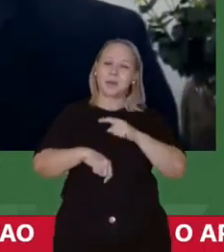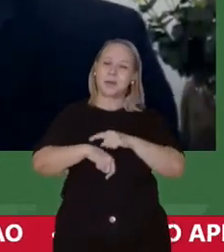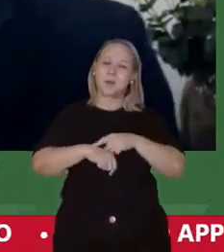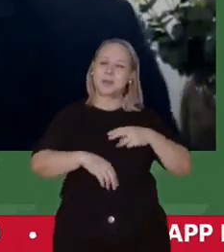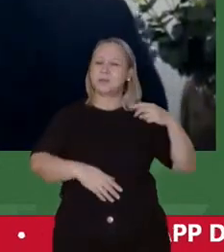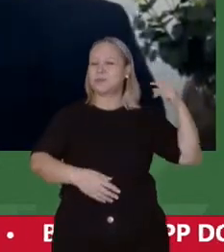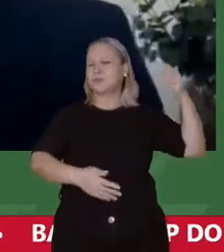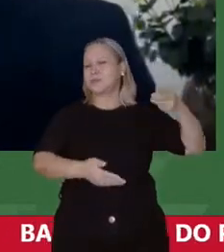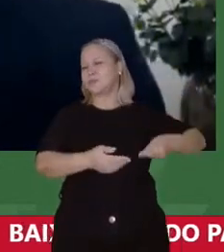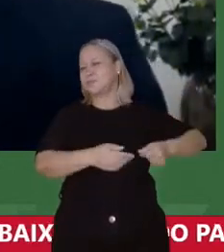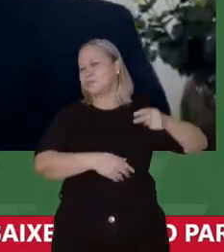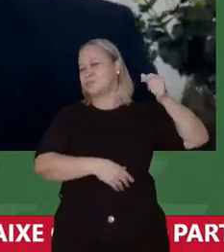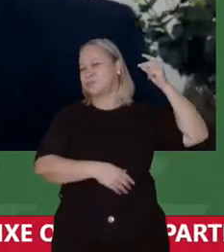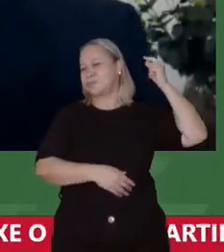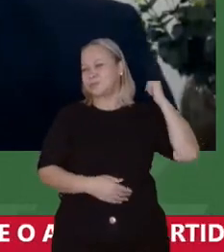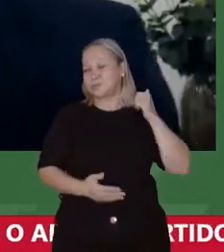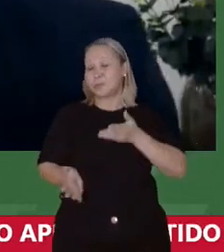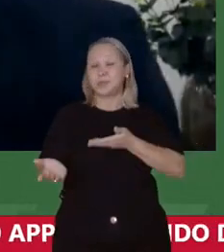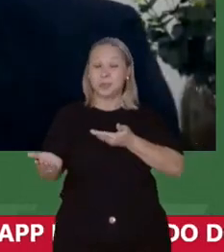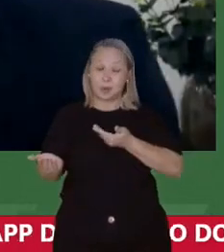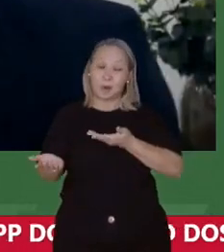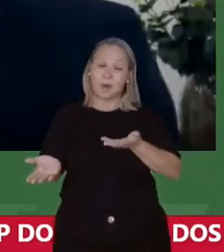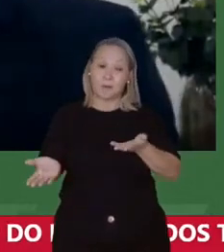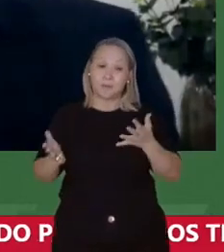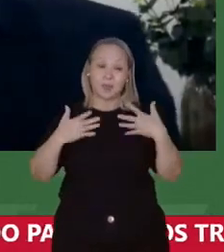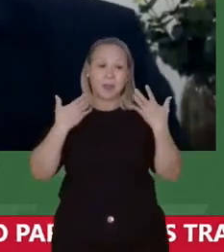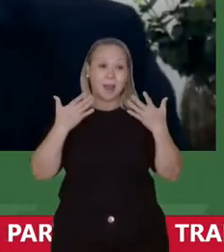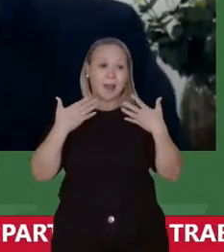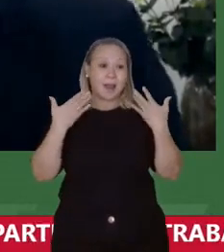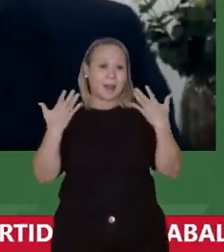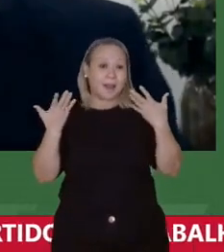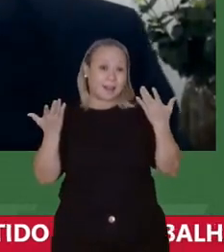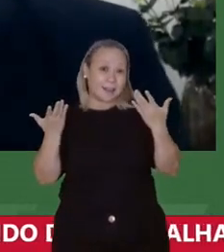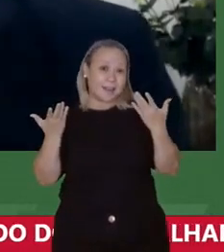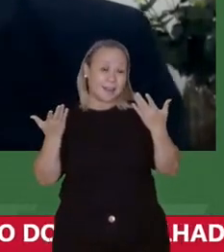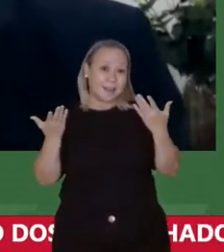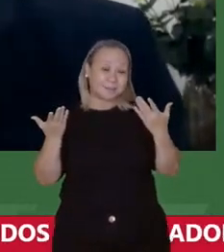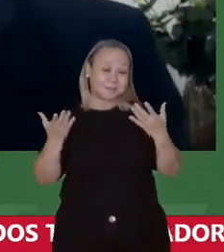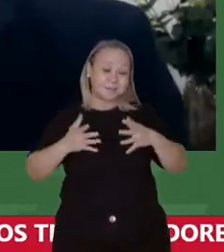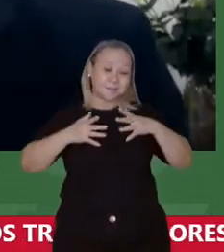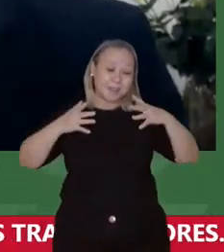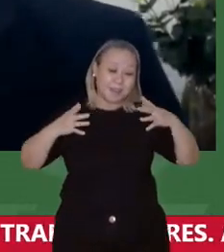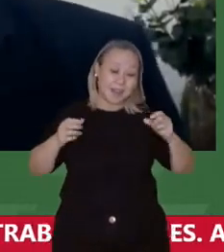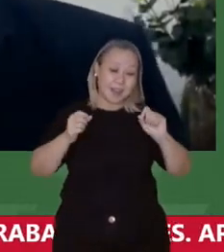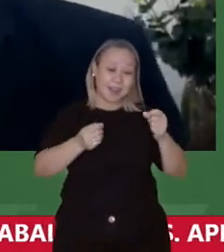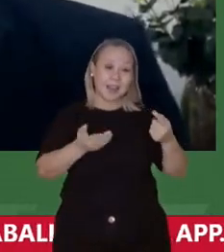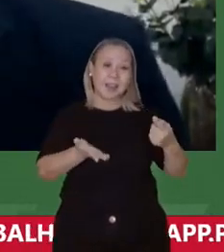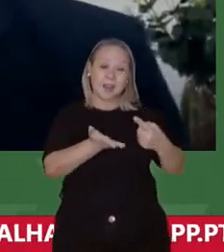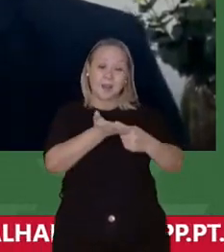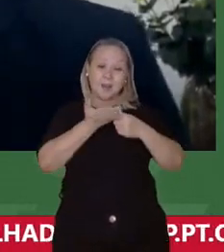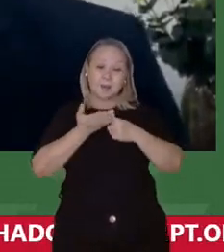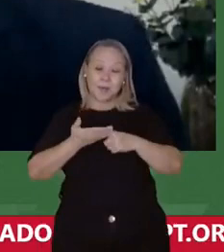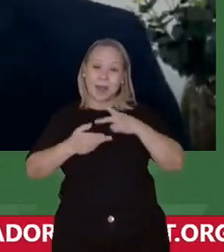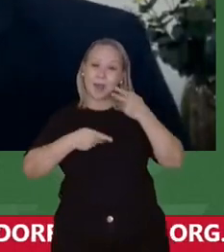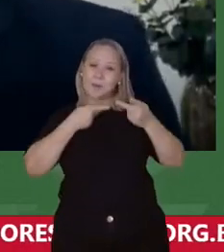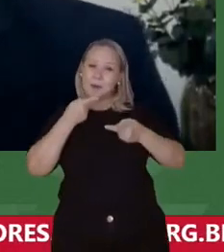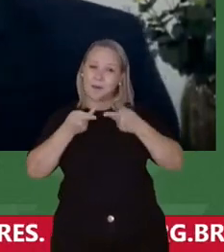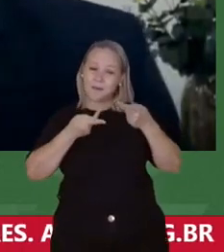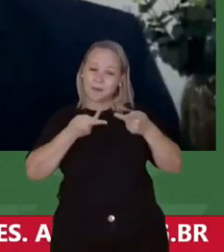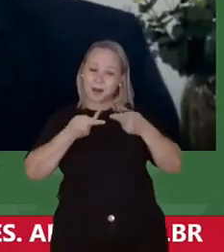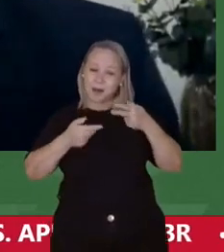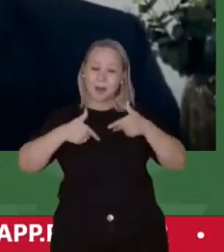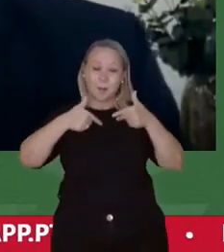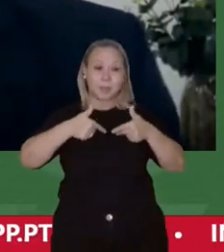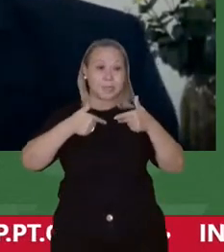né, de jovem. Então, é uma alegria enorme e quero convidar para falar aqui para a gente, para a militância